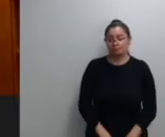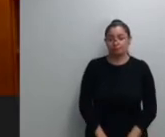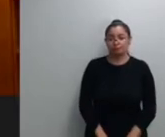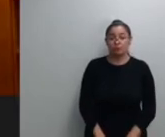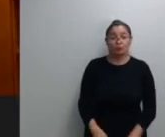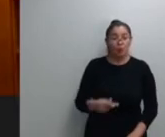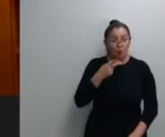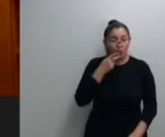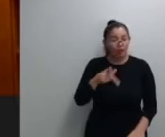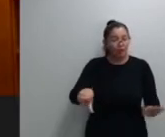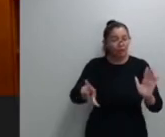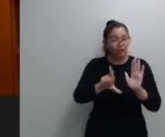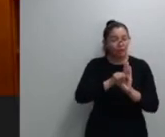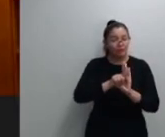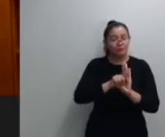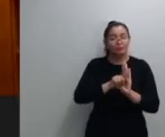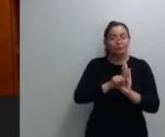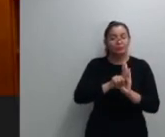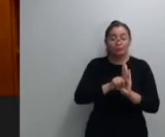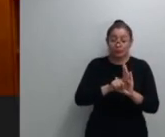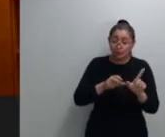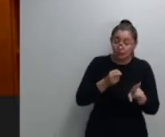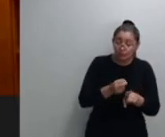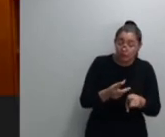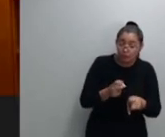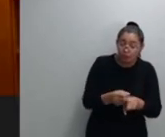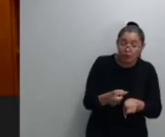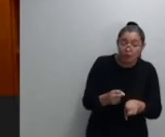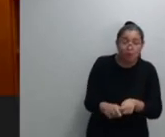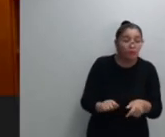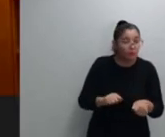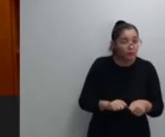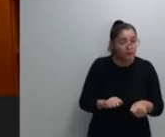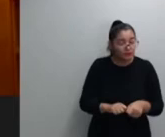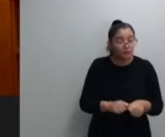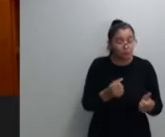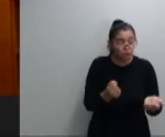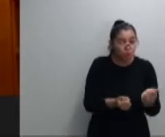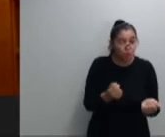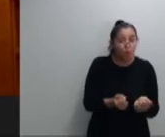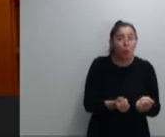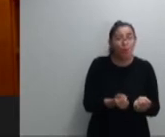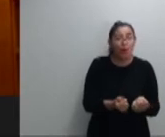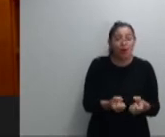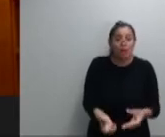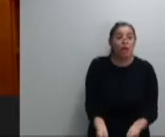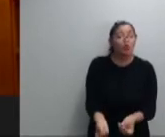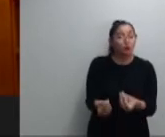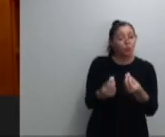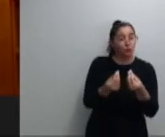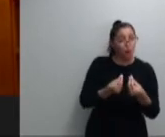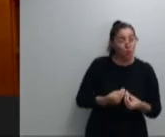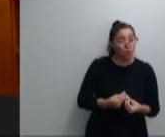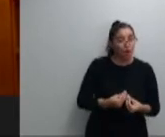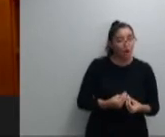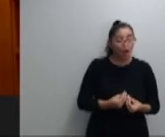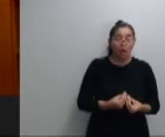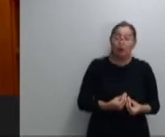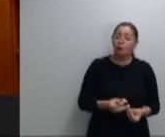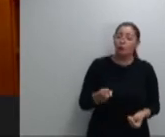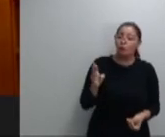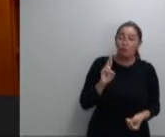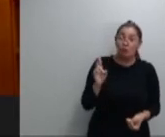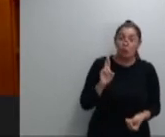Ocorrida da venda do bem, o custo de aquisição é ressarcido pelo preço de venda, o que